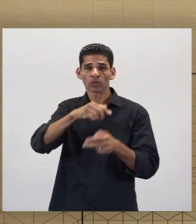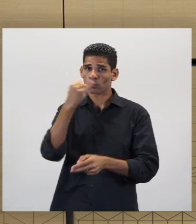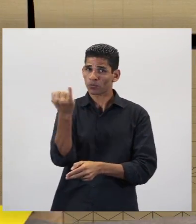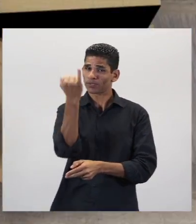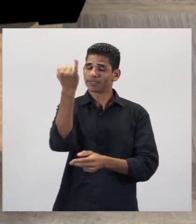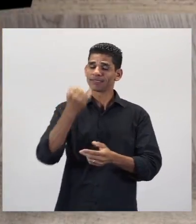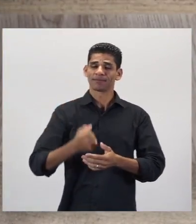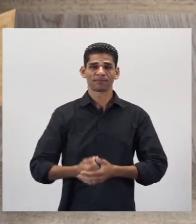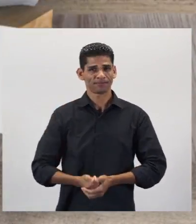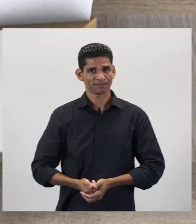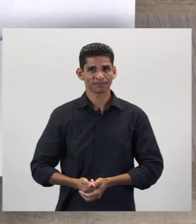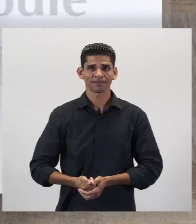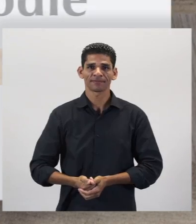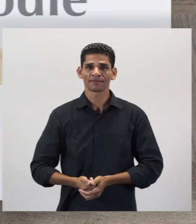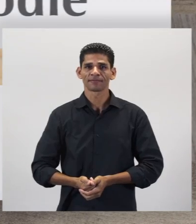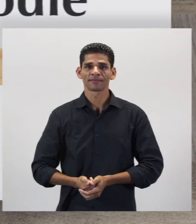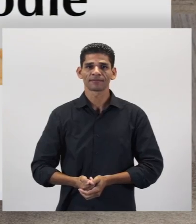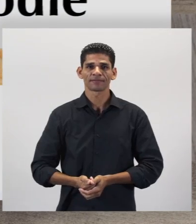semanalmente.